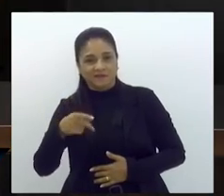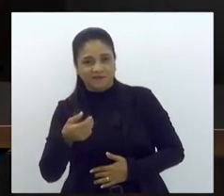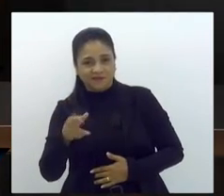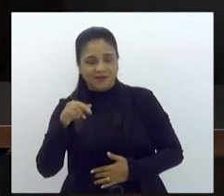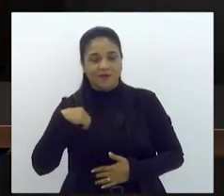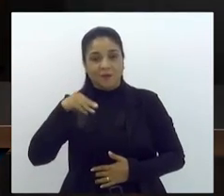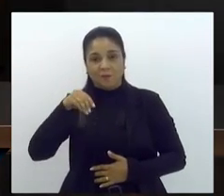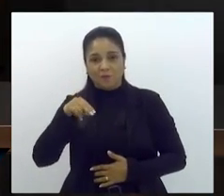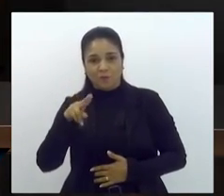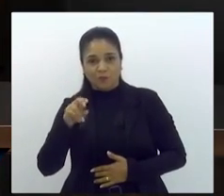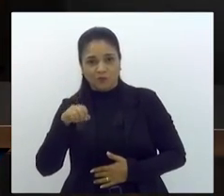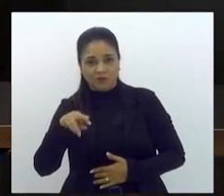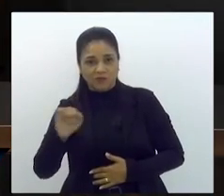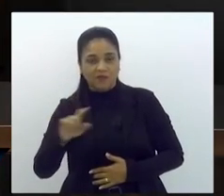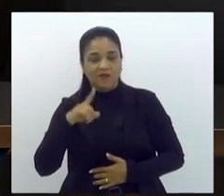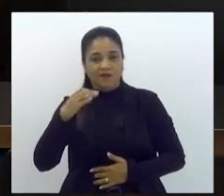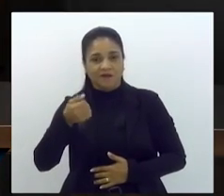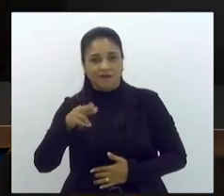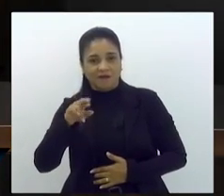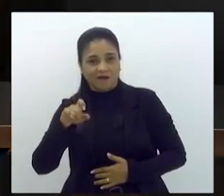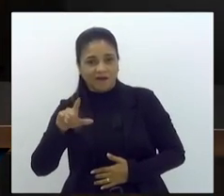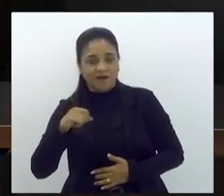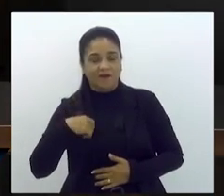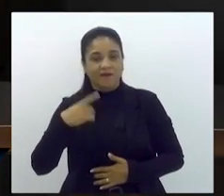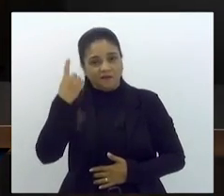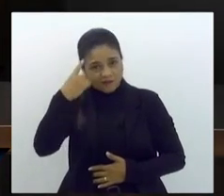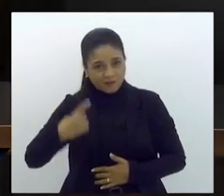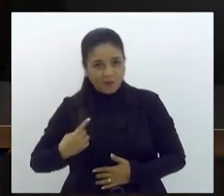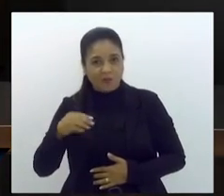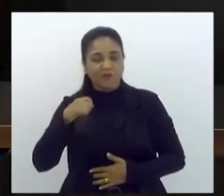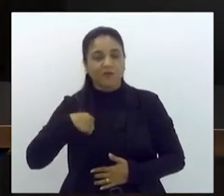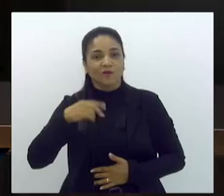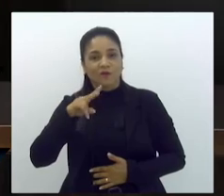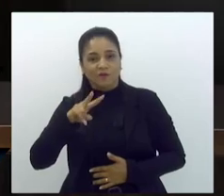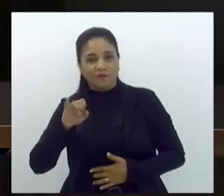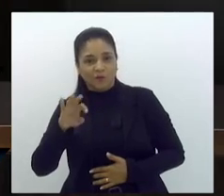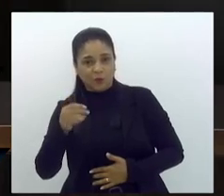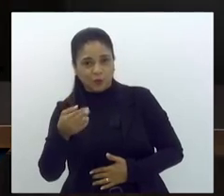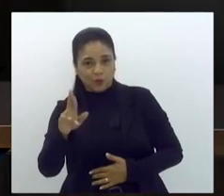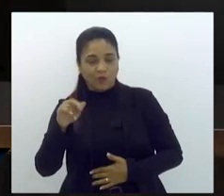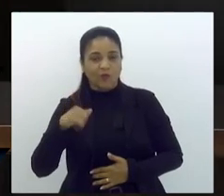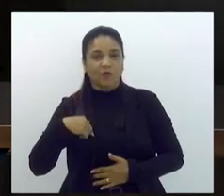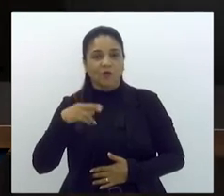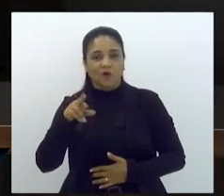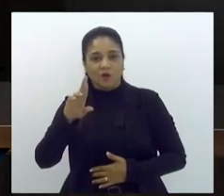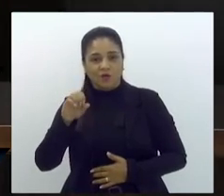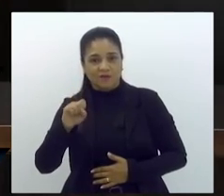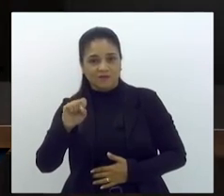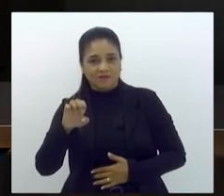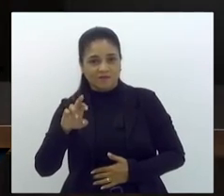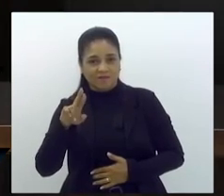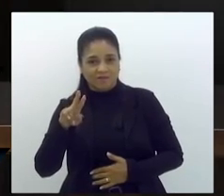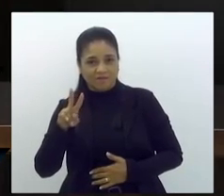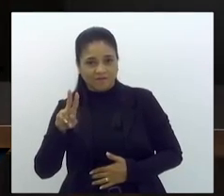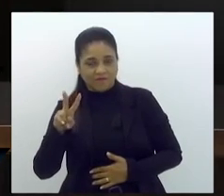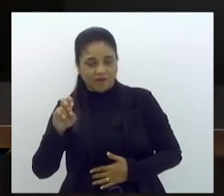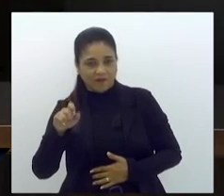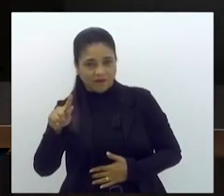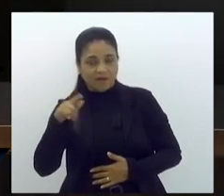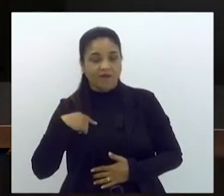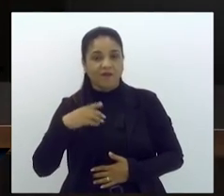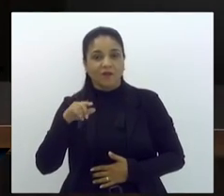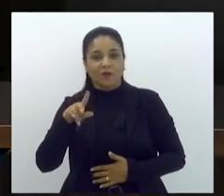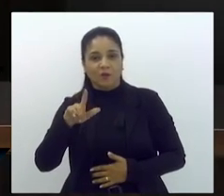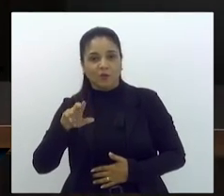Jari Oliveira Carla Machado Dani Balbi Renata Souza Vitor Júnior Rosemberg Reis Luiz Cláudio Ribeiro